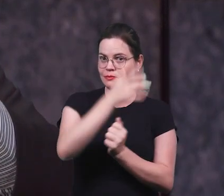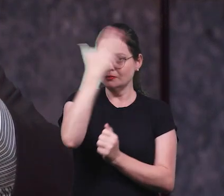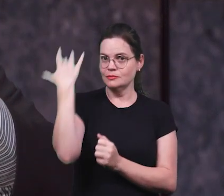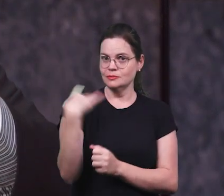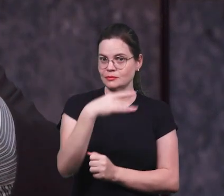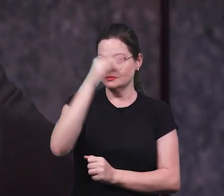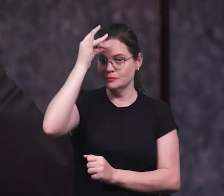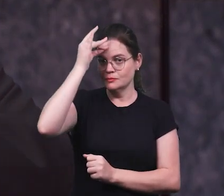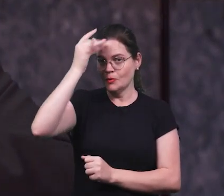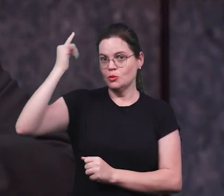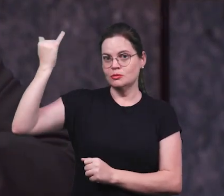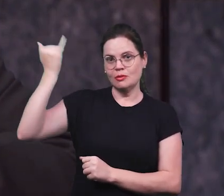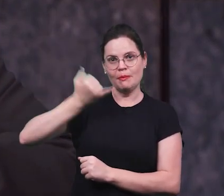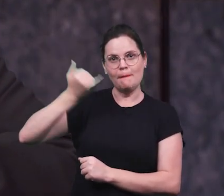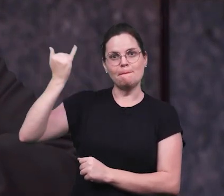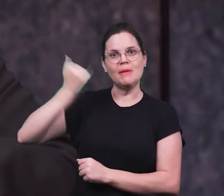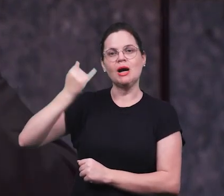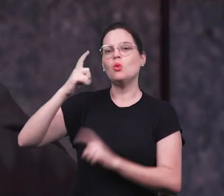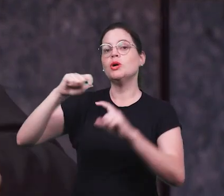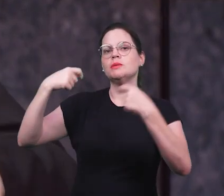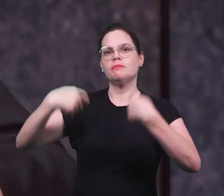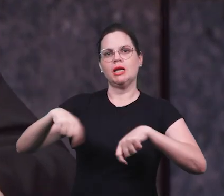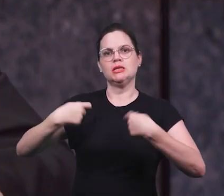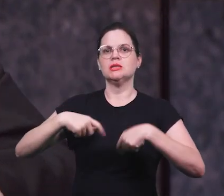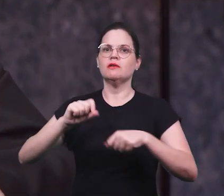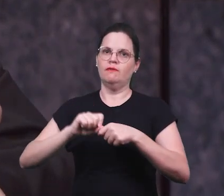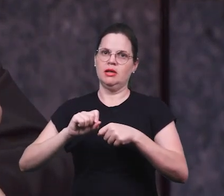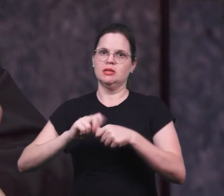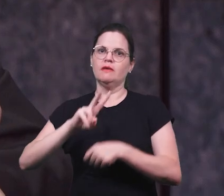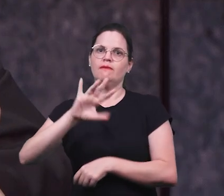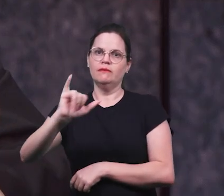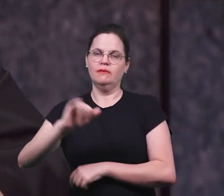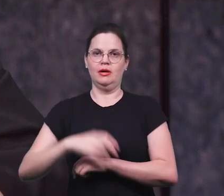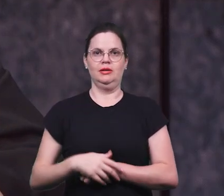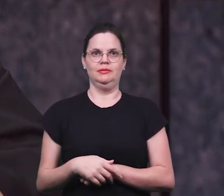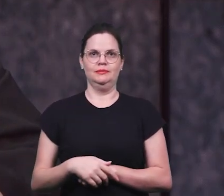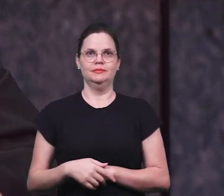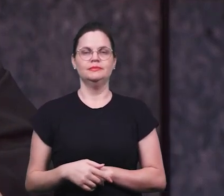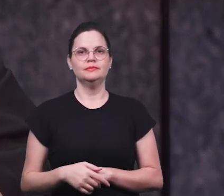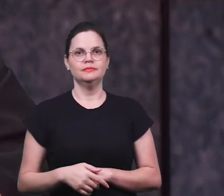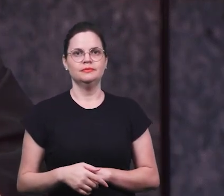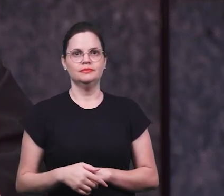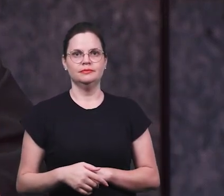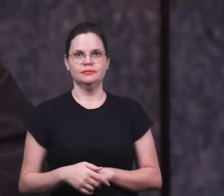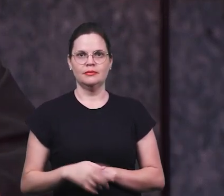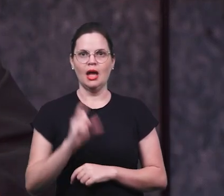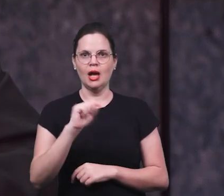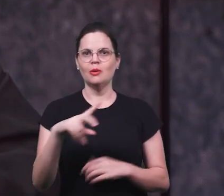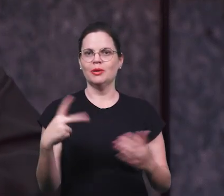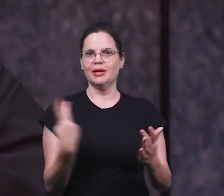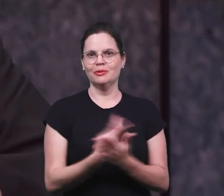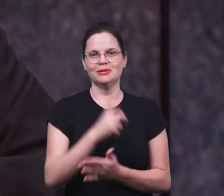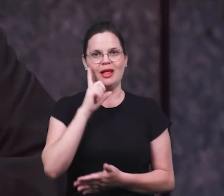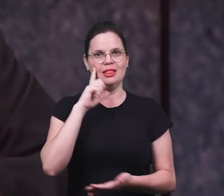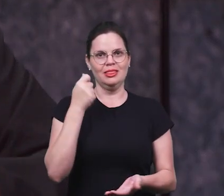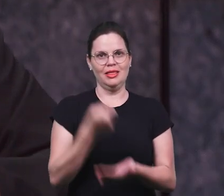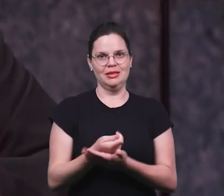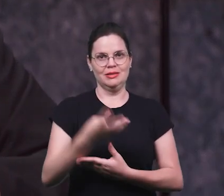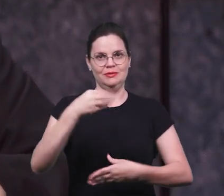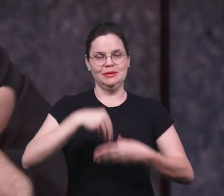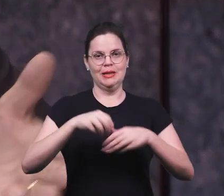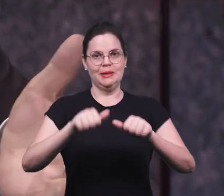dizer aquilo que lhe convém fazer. Foi a conclusão do Concílio de